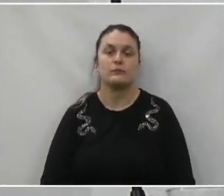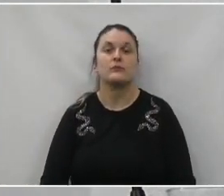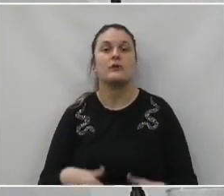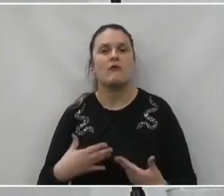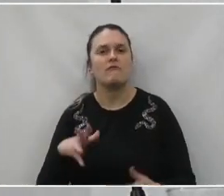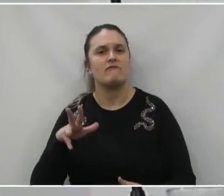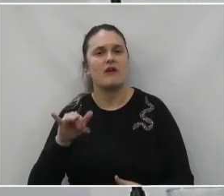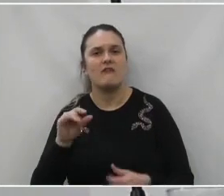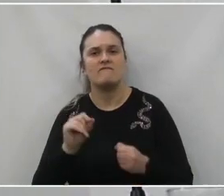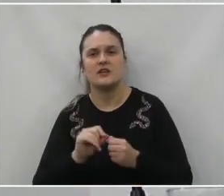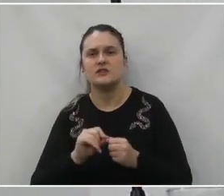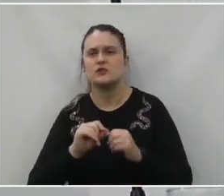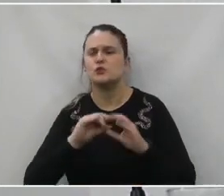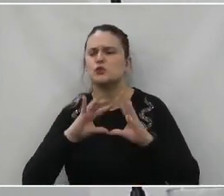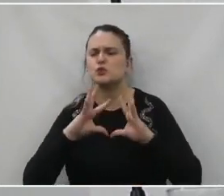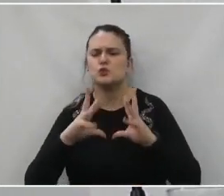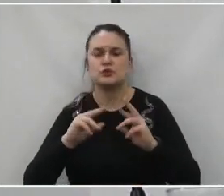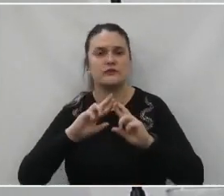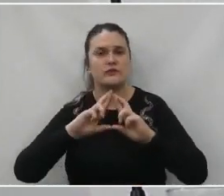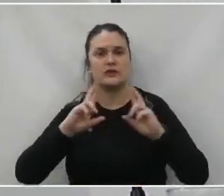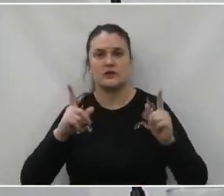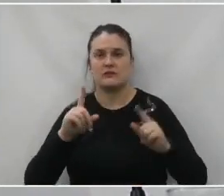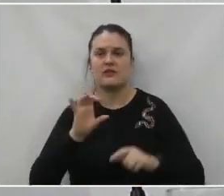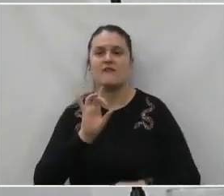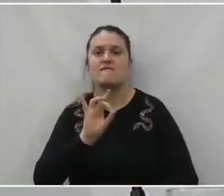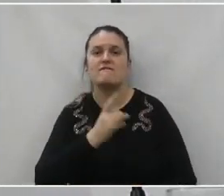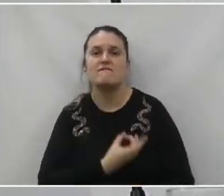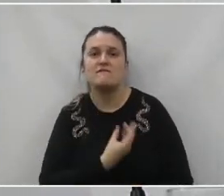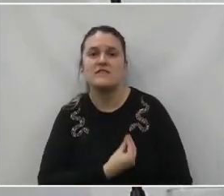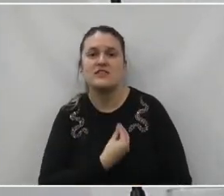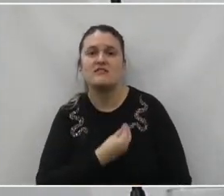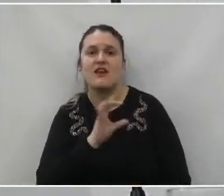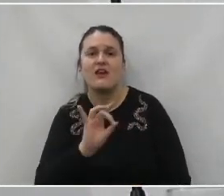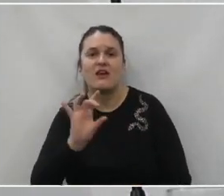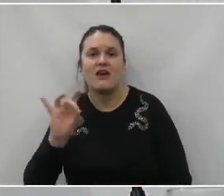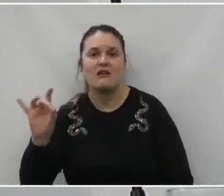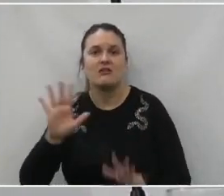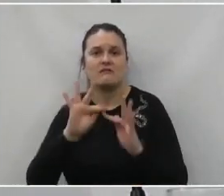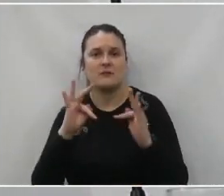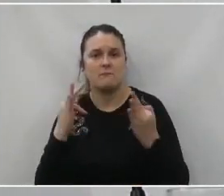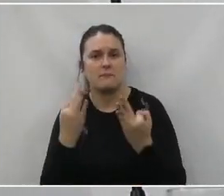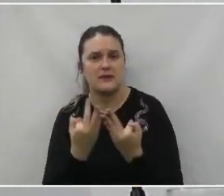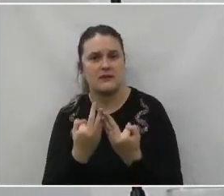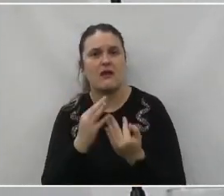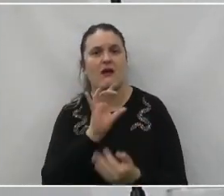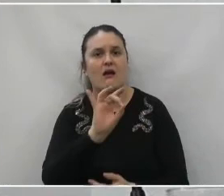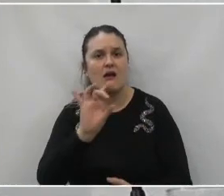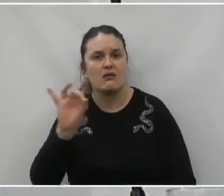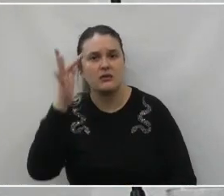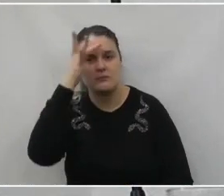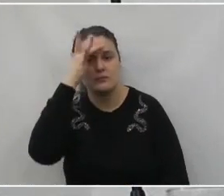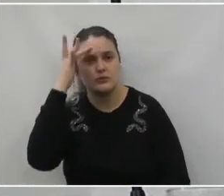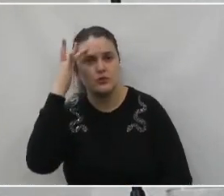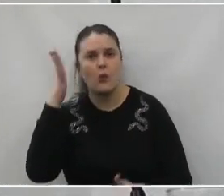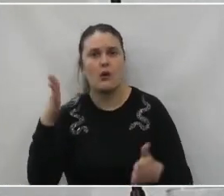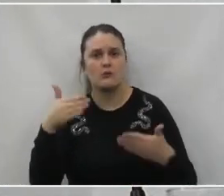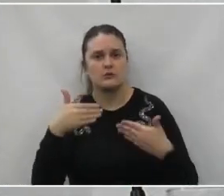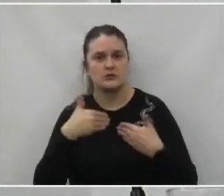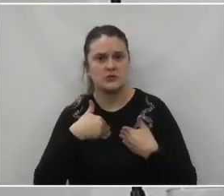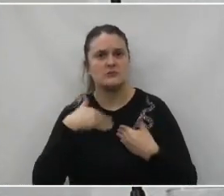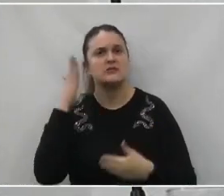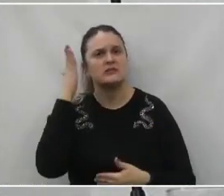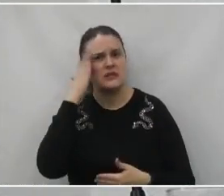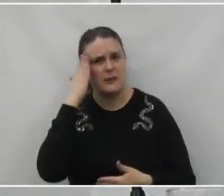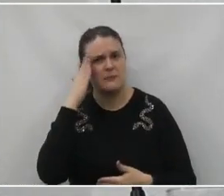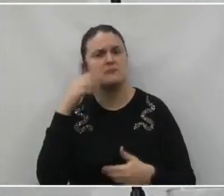Isso fará toda a diferença na vida de cada um delas, de cada família e de todos que convivem e sabem a necessidade da